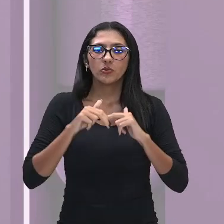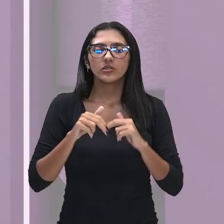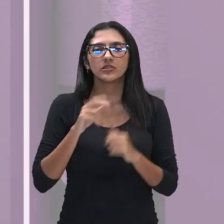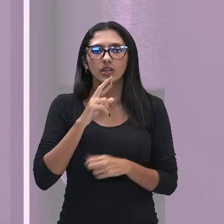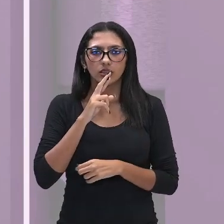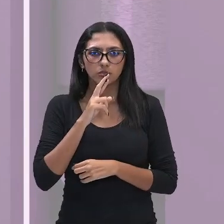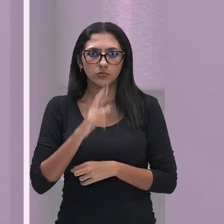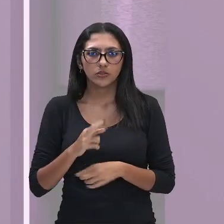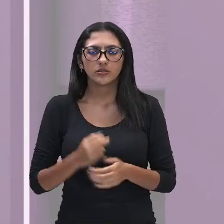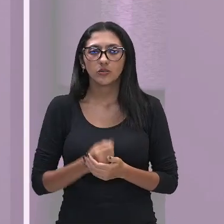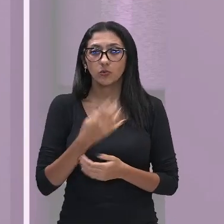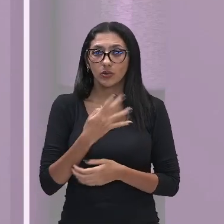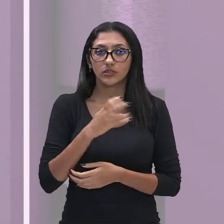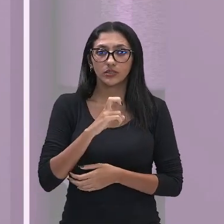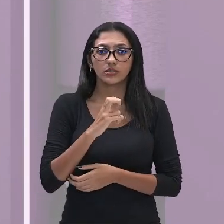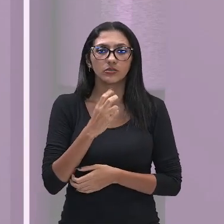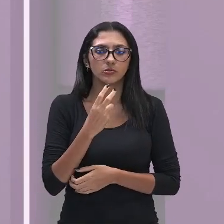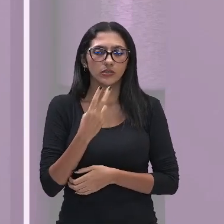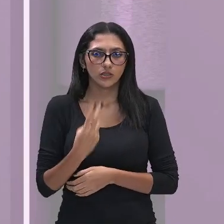resultado foi